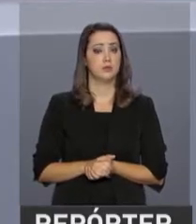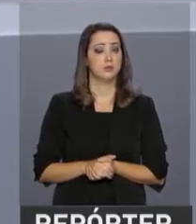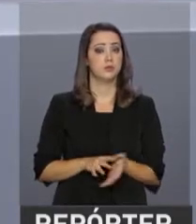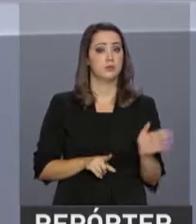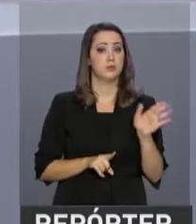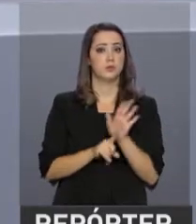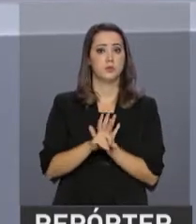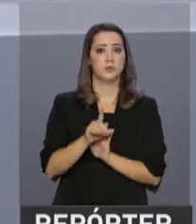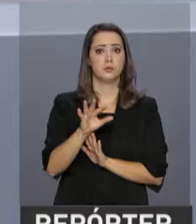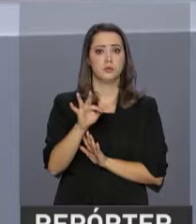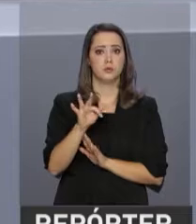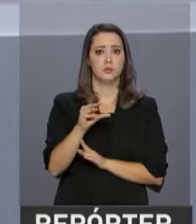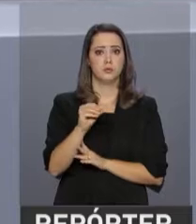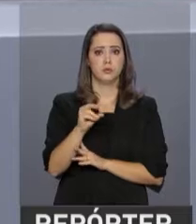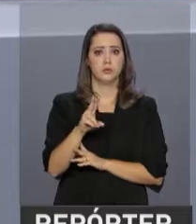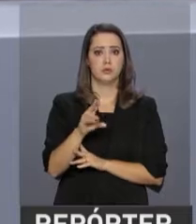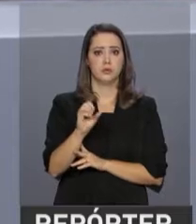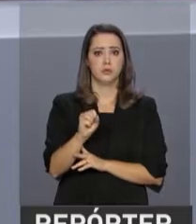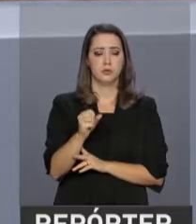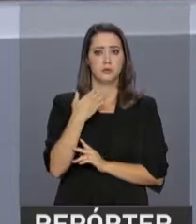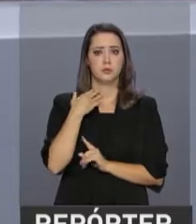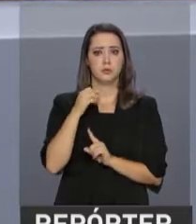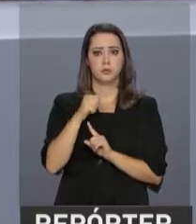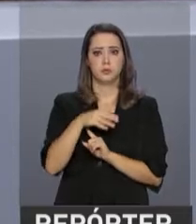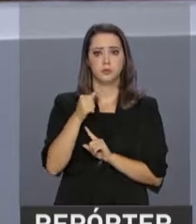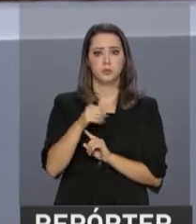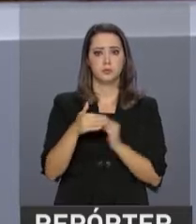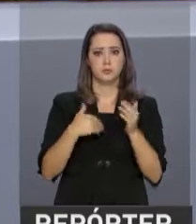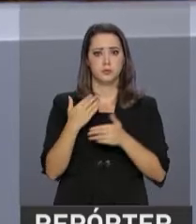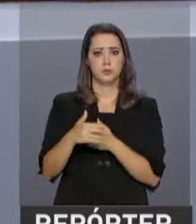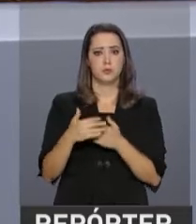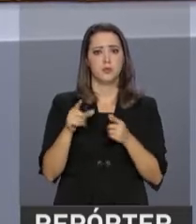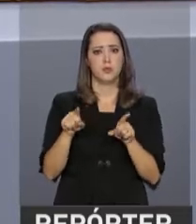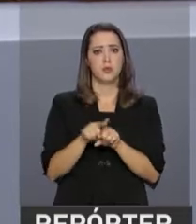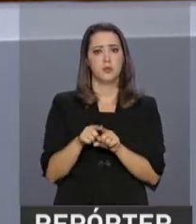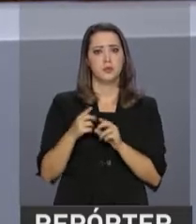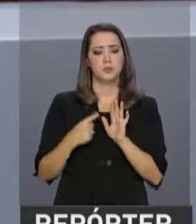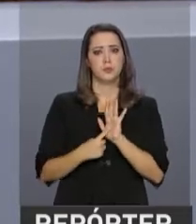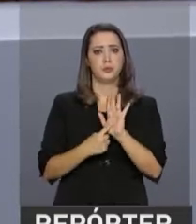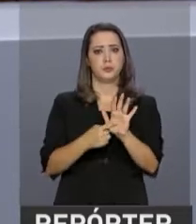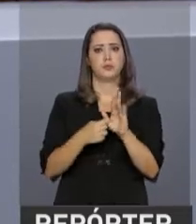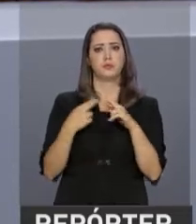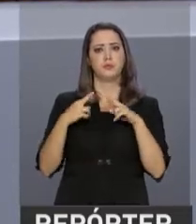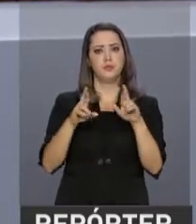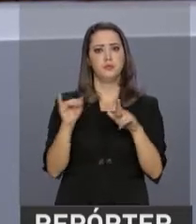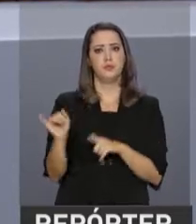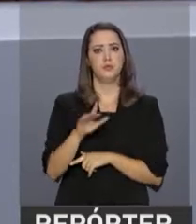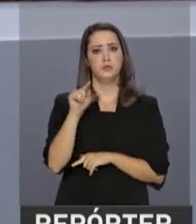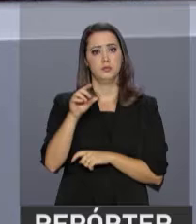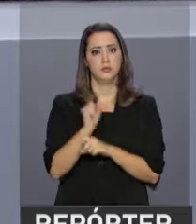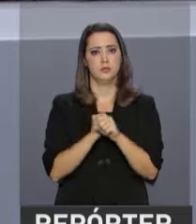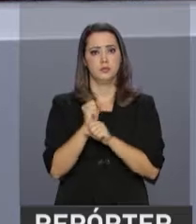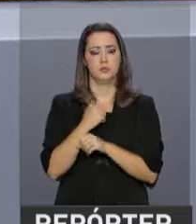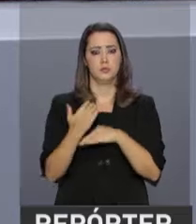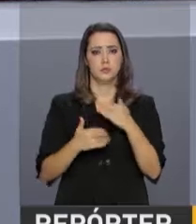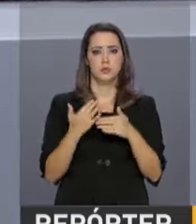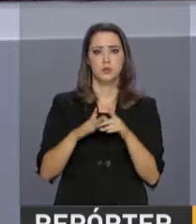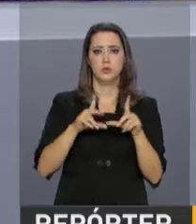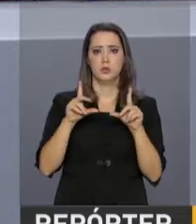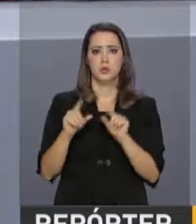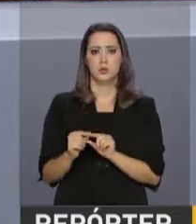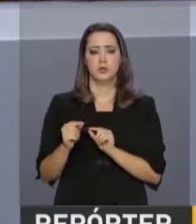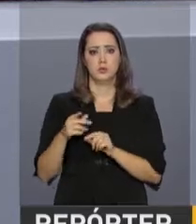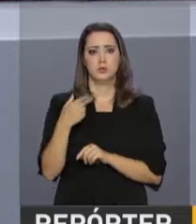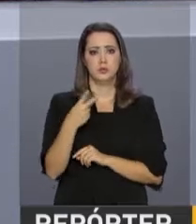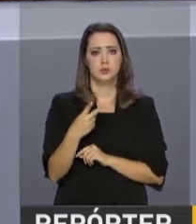do banco central com as projeções do mercado financeiro mostra que a expectativa de inflação para este ano continua caindo e